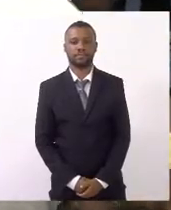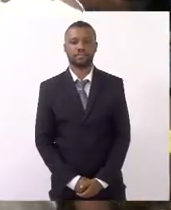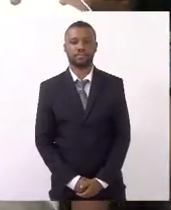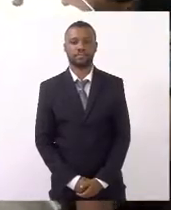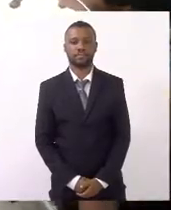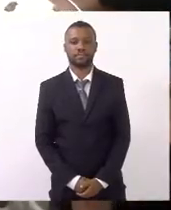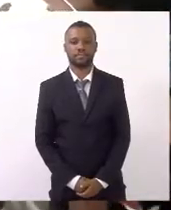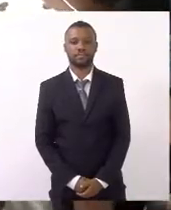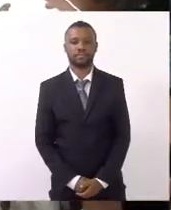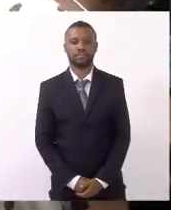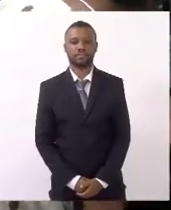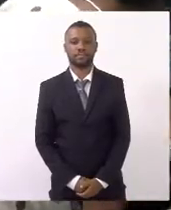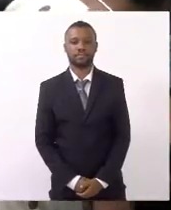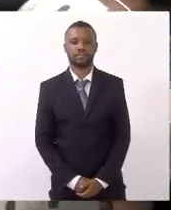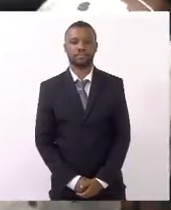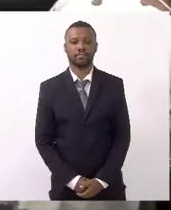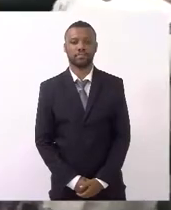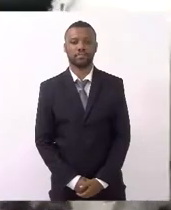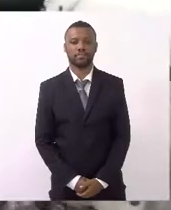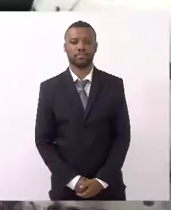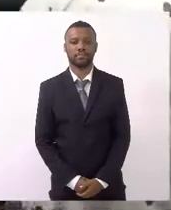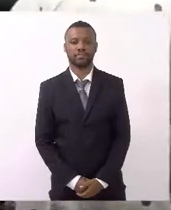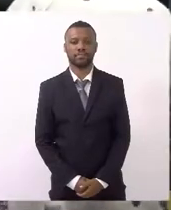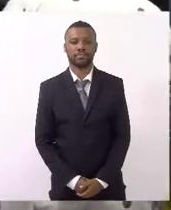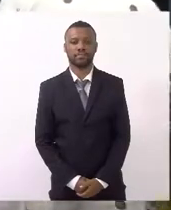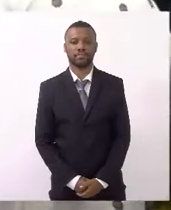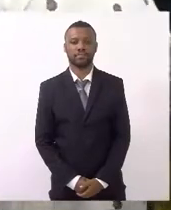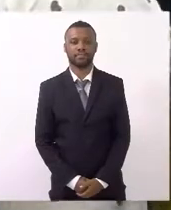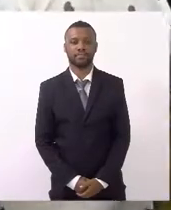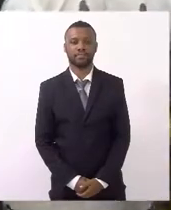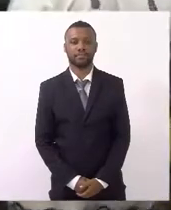G1 E aí